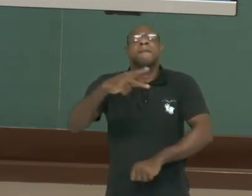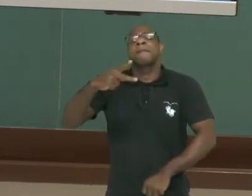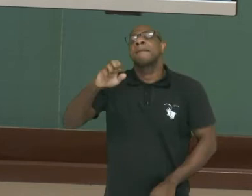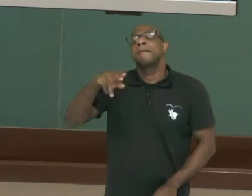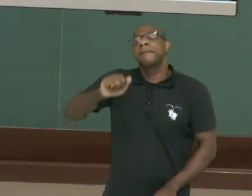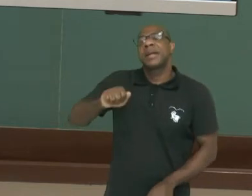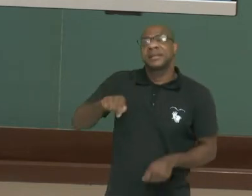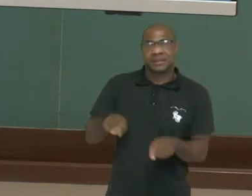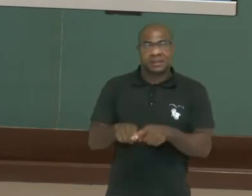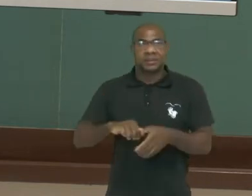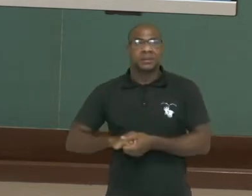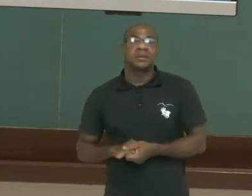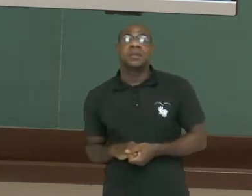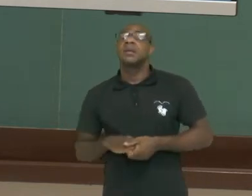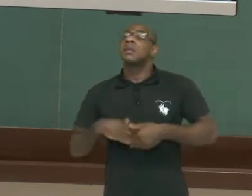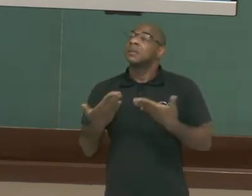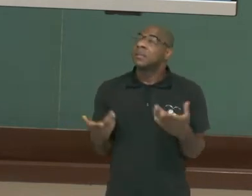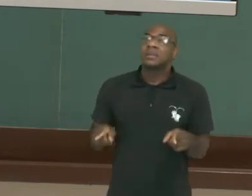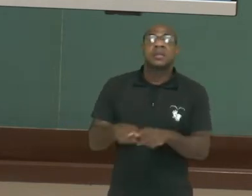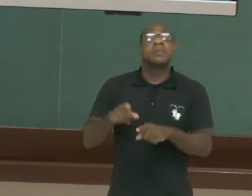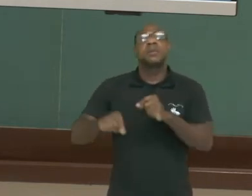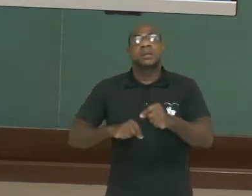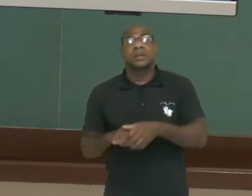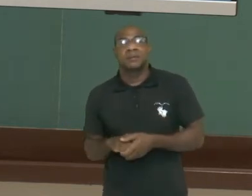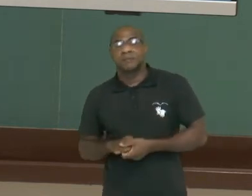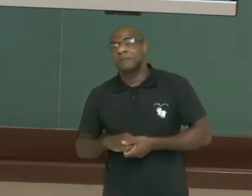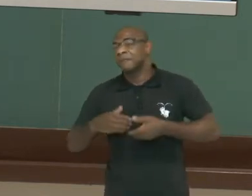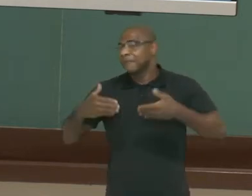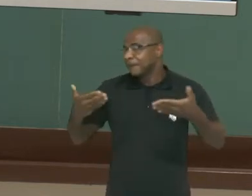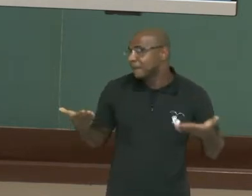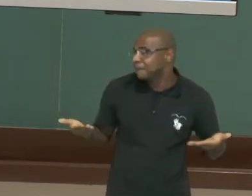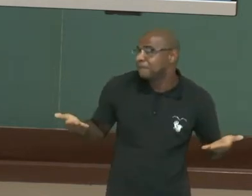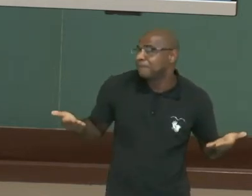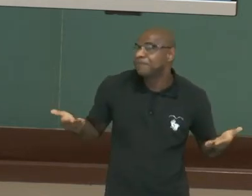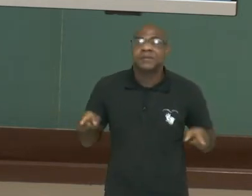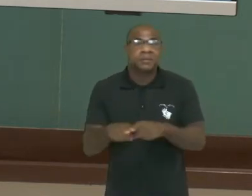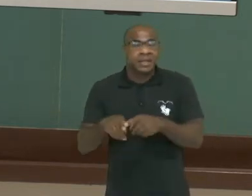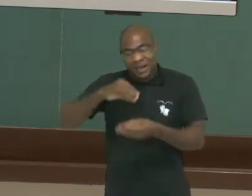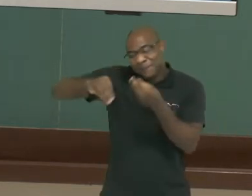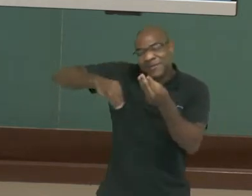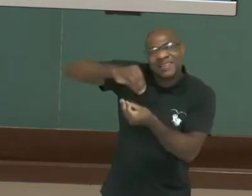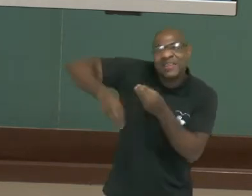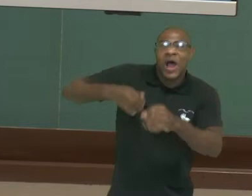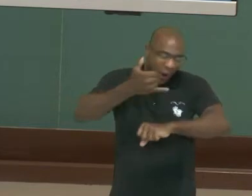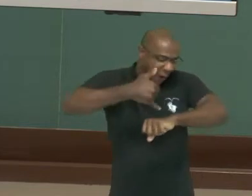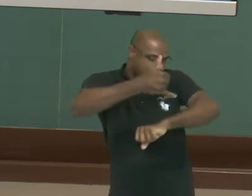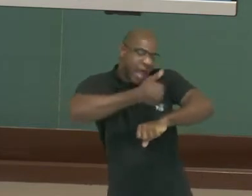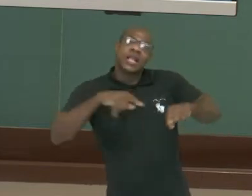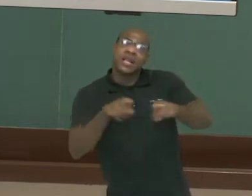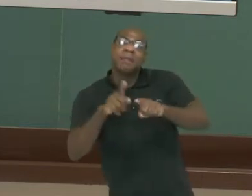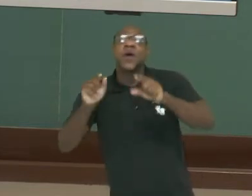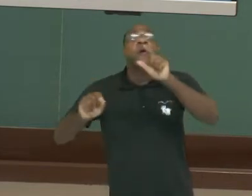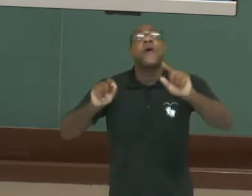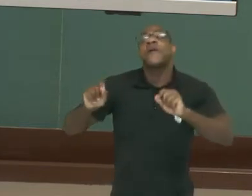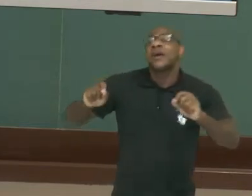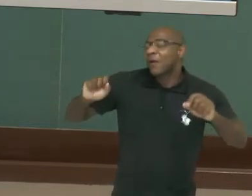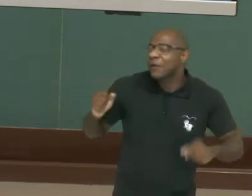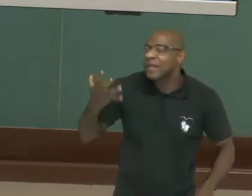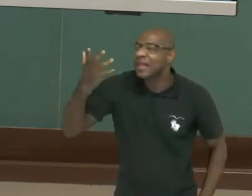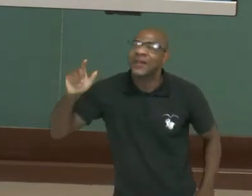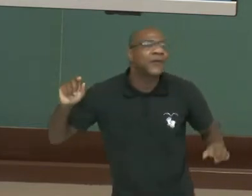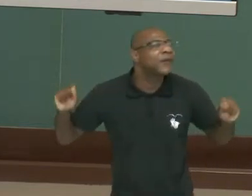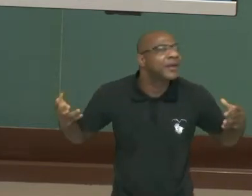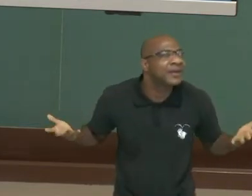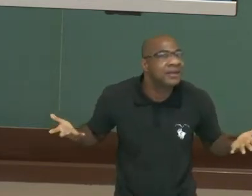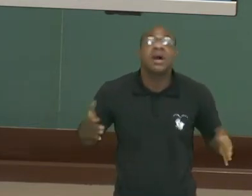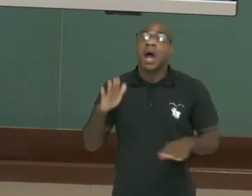E com isso também, ao coletar, né? Essa substância oleosa aqui da glândula, vai estar